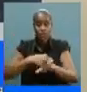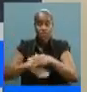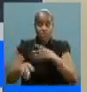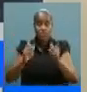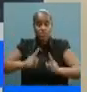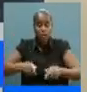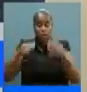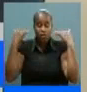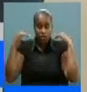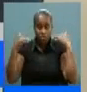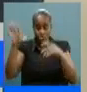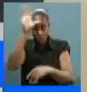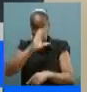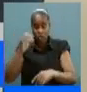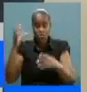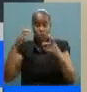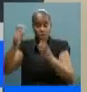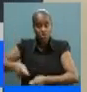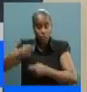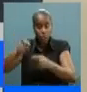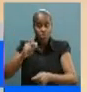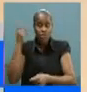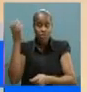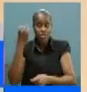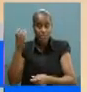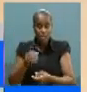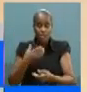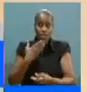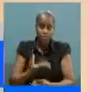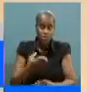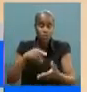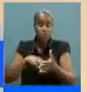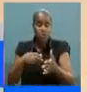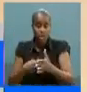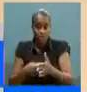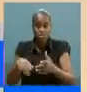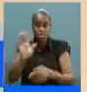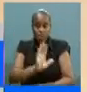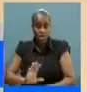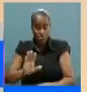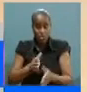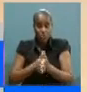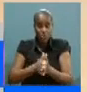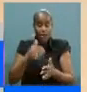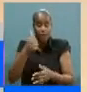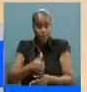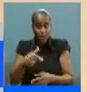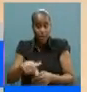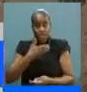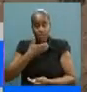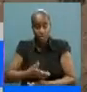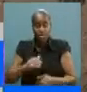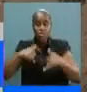o ministro da Agricultura e Ambiente, Gilberto Silva, apelou aos técnicos nacionais a aproveitarem bem esta experiência